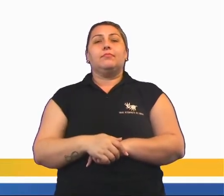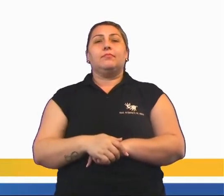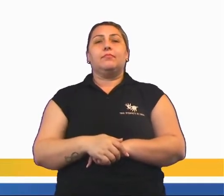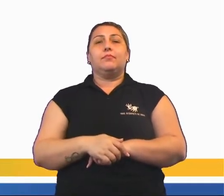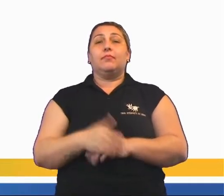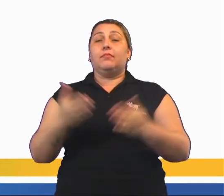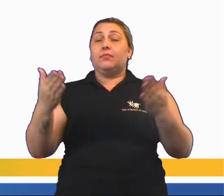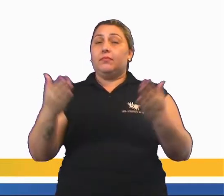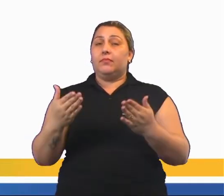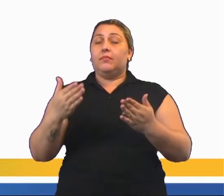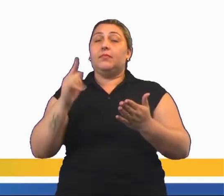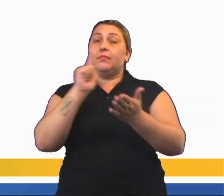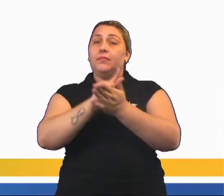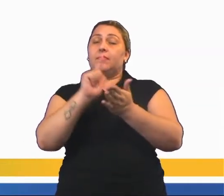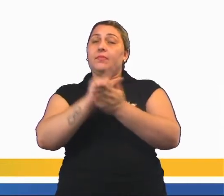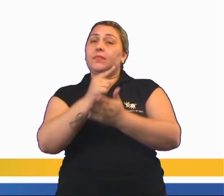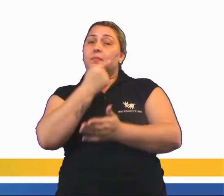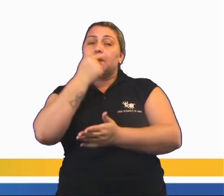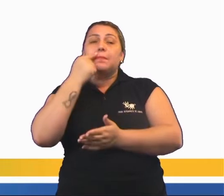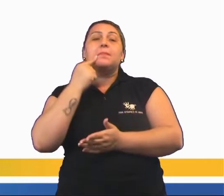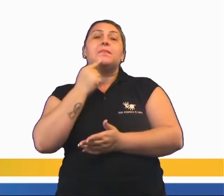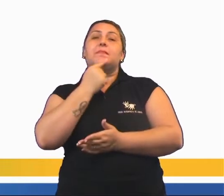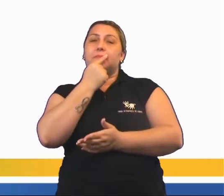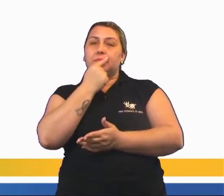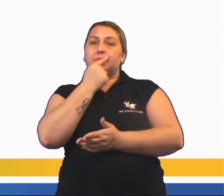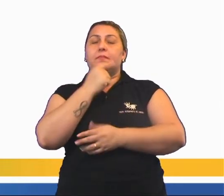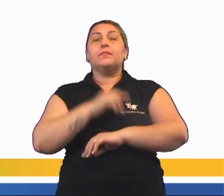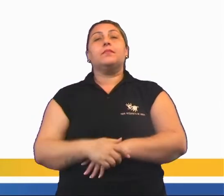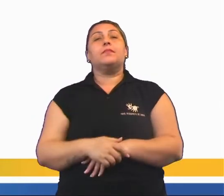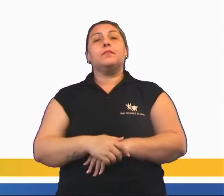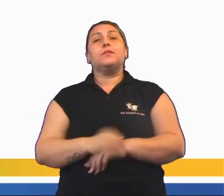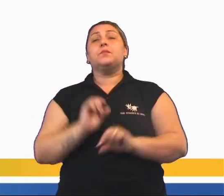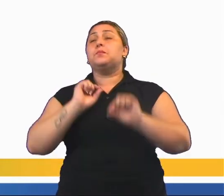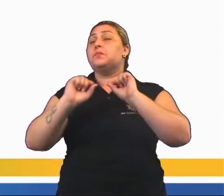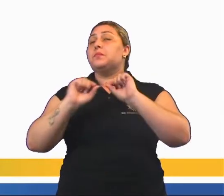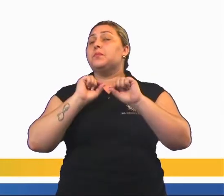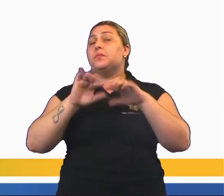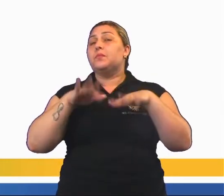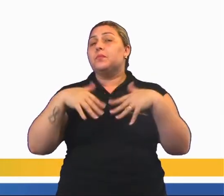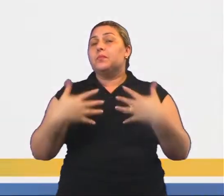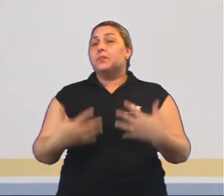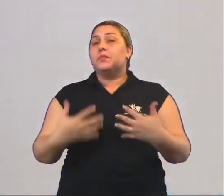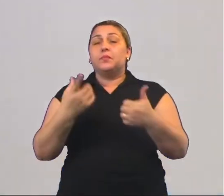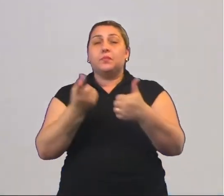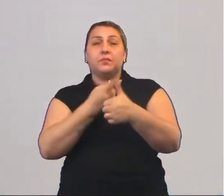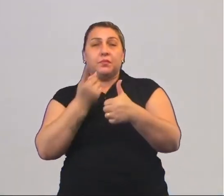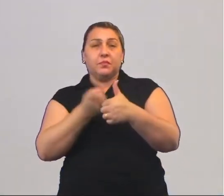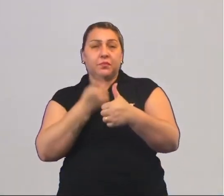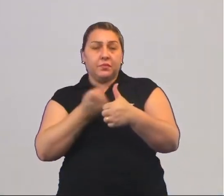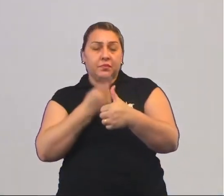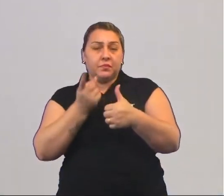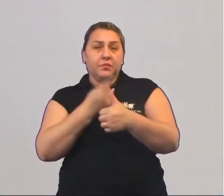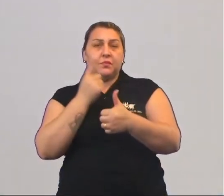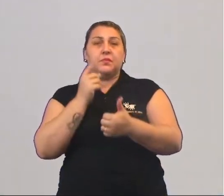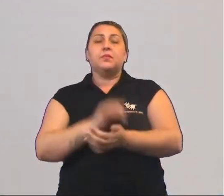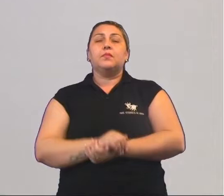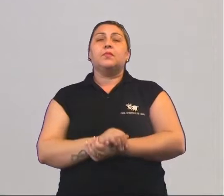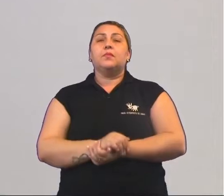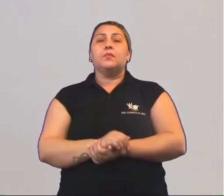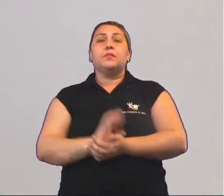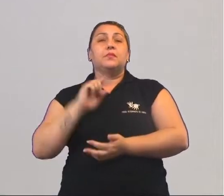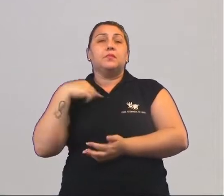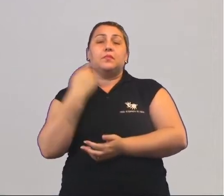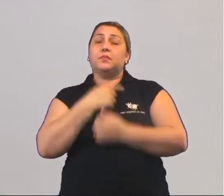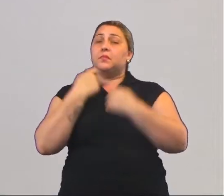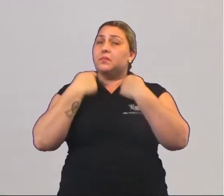Então vamos falar um pouquinho sobre higiene bucal, né? Qual será a primeira medida que